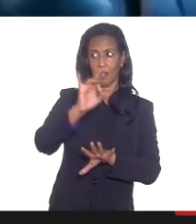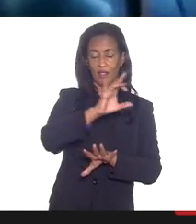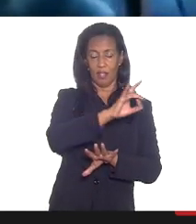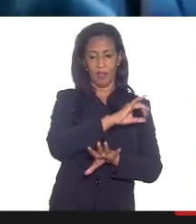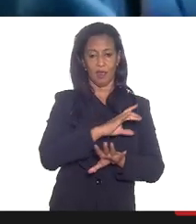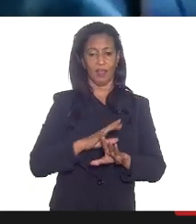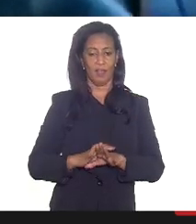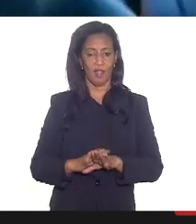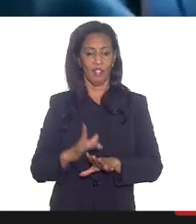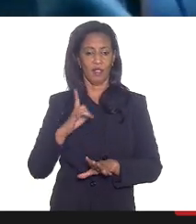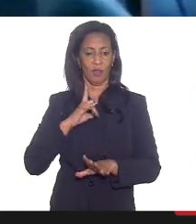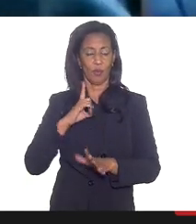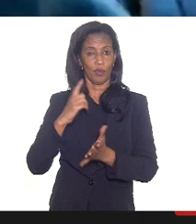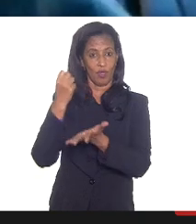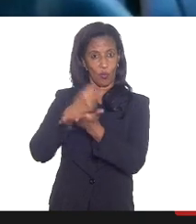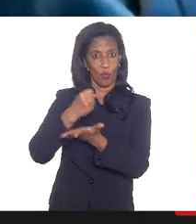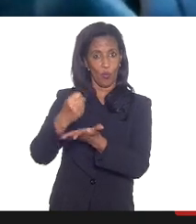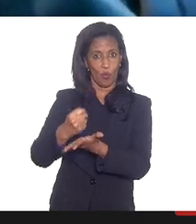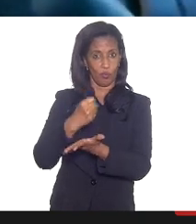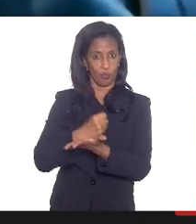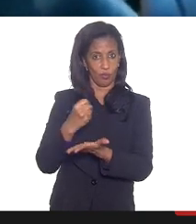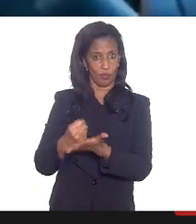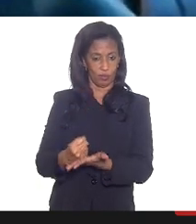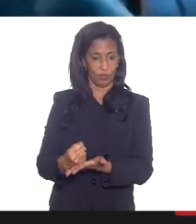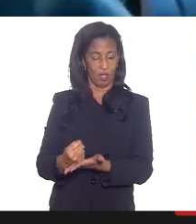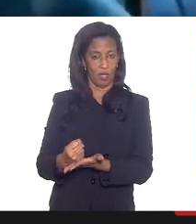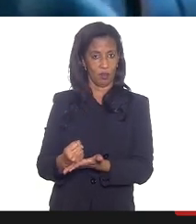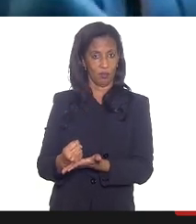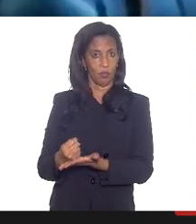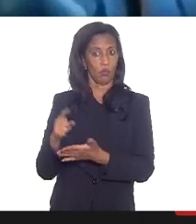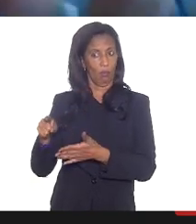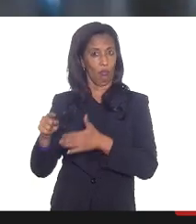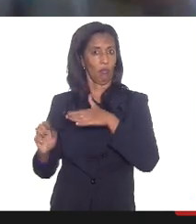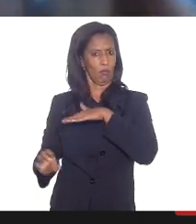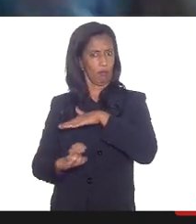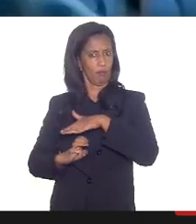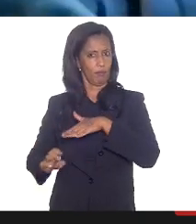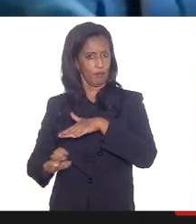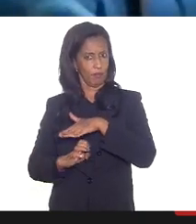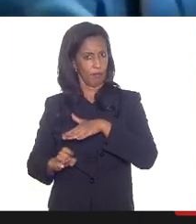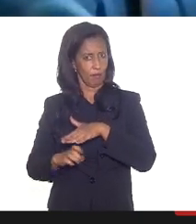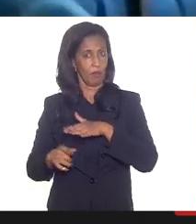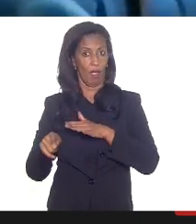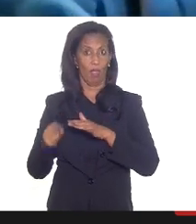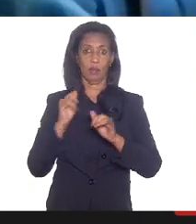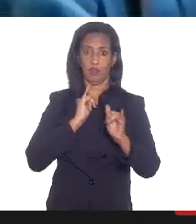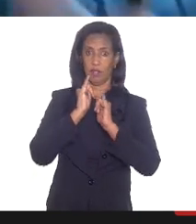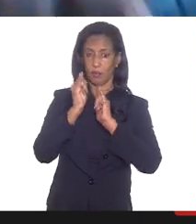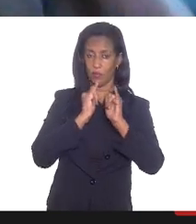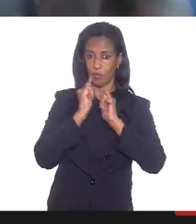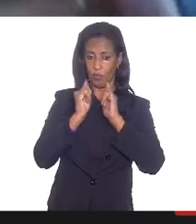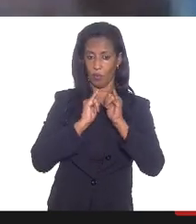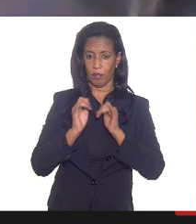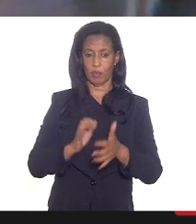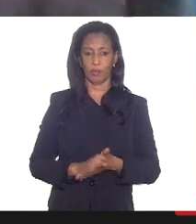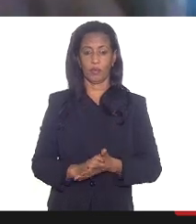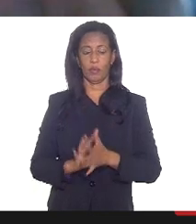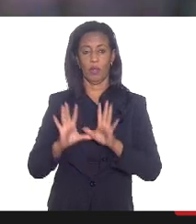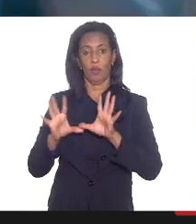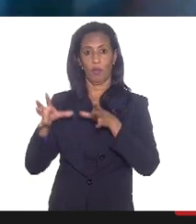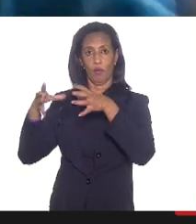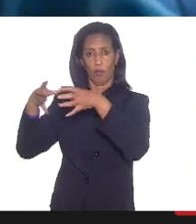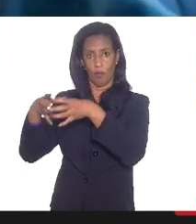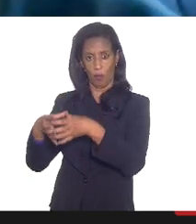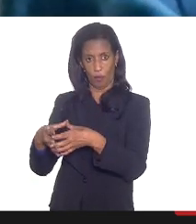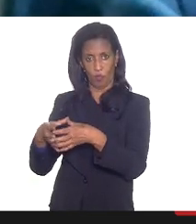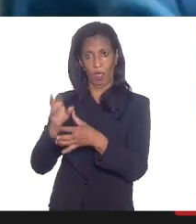compromissos que consta no contrato de concessão. Essas informações vão ficar no